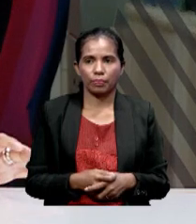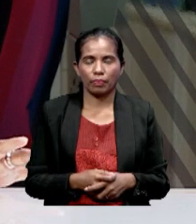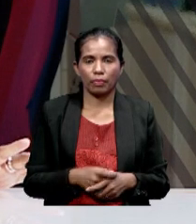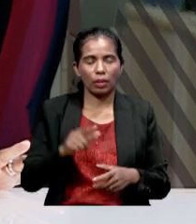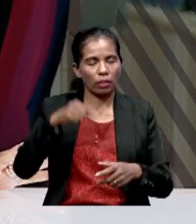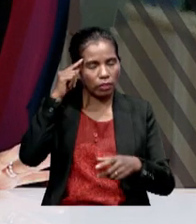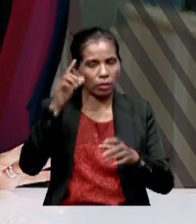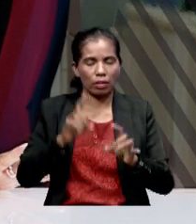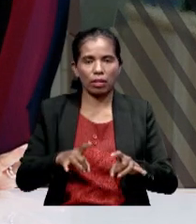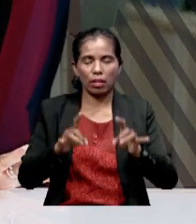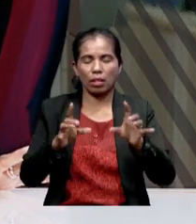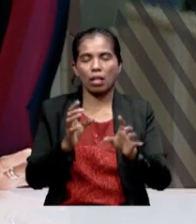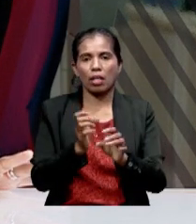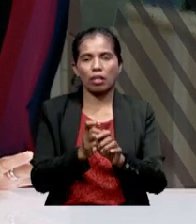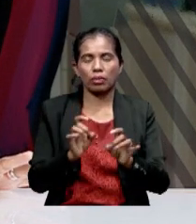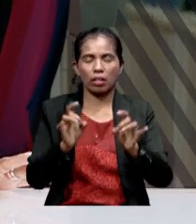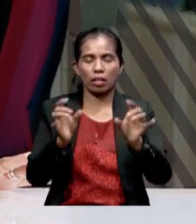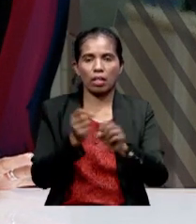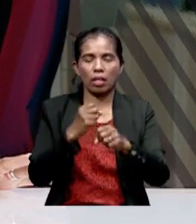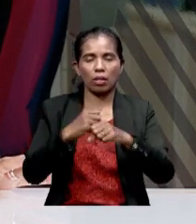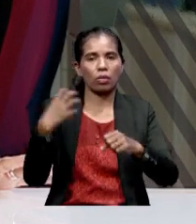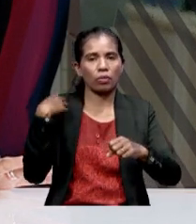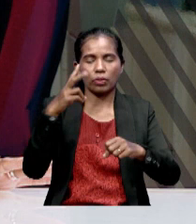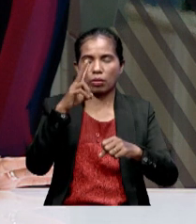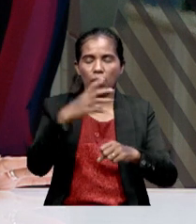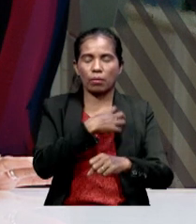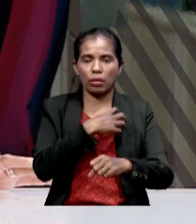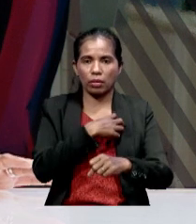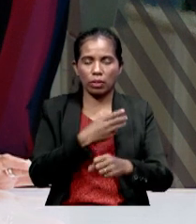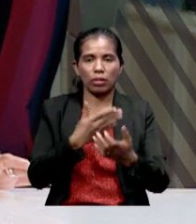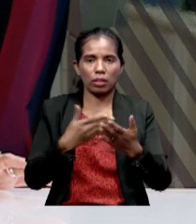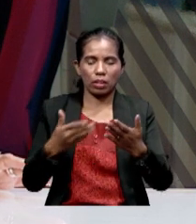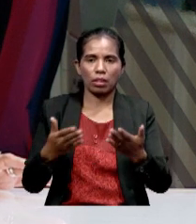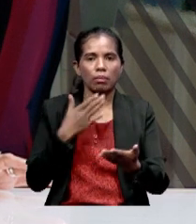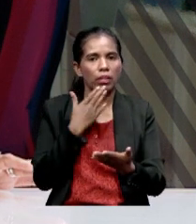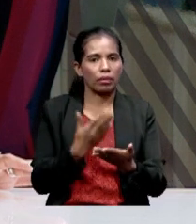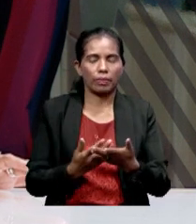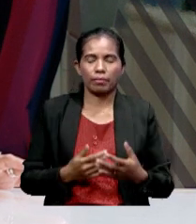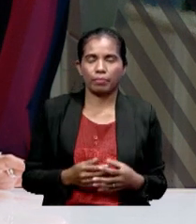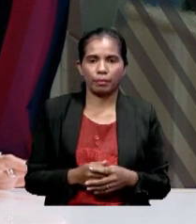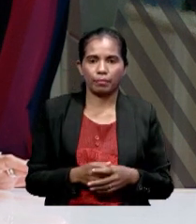Governo Australia hari edifício rua Bapenteli ho facilidade moderna.